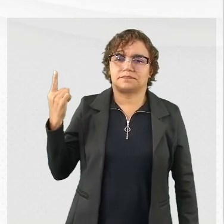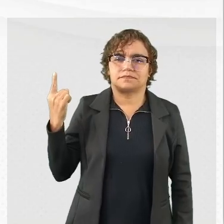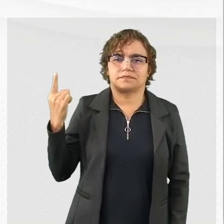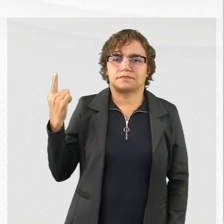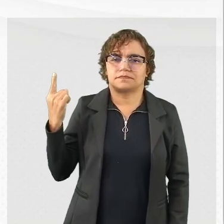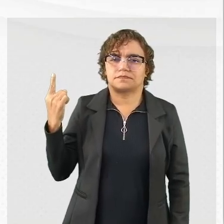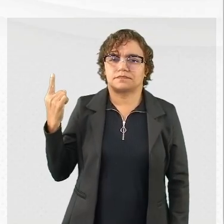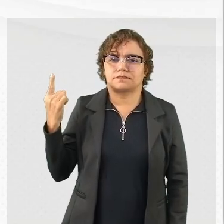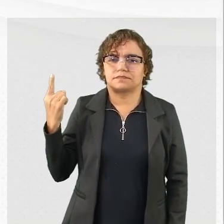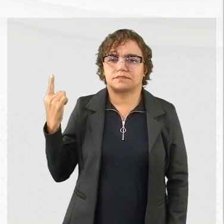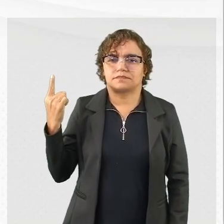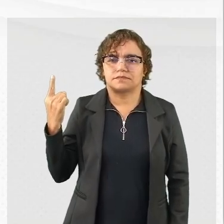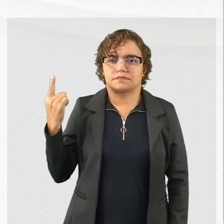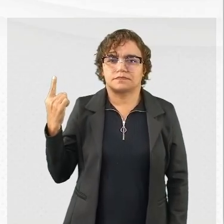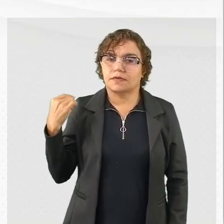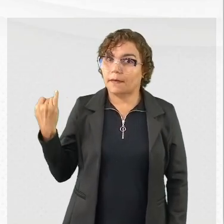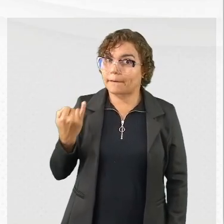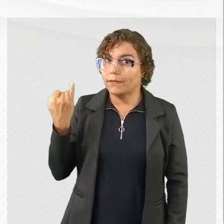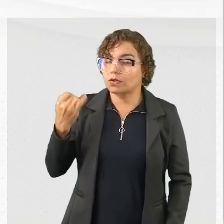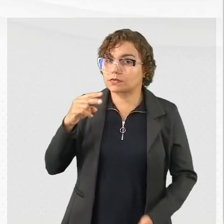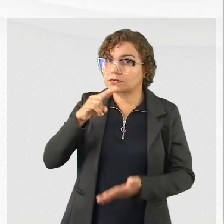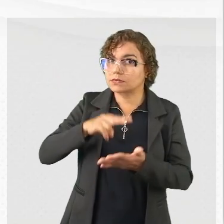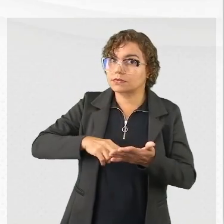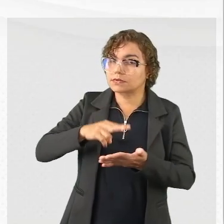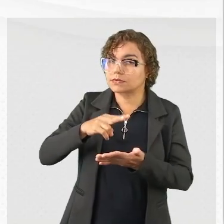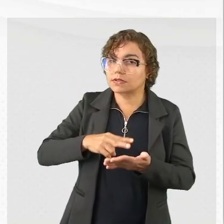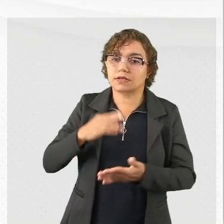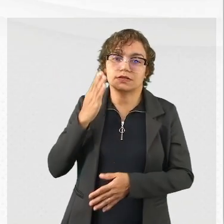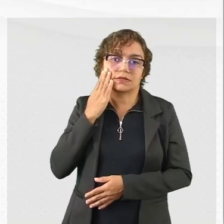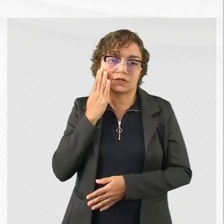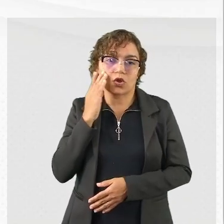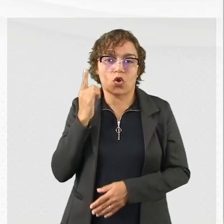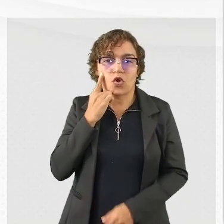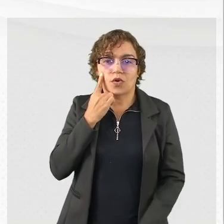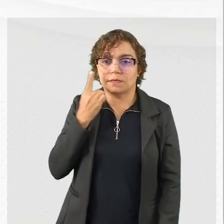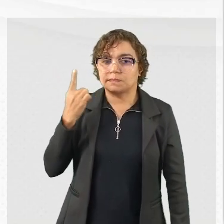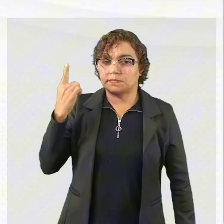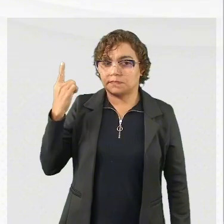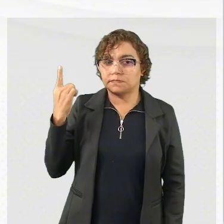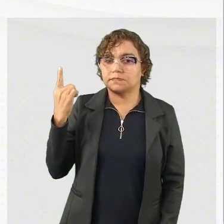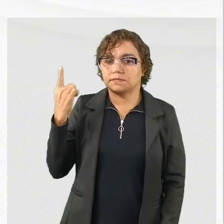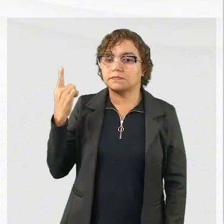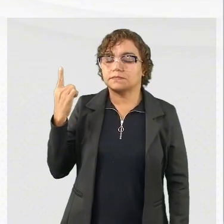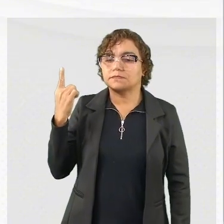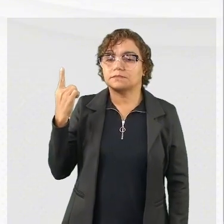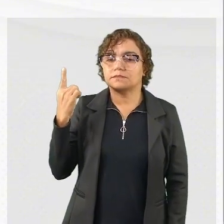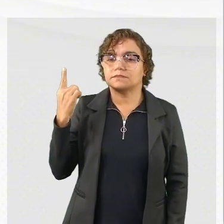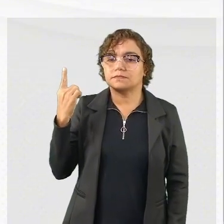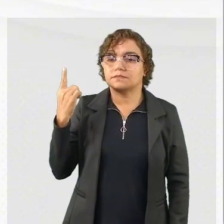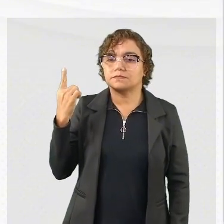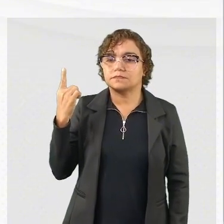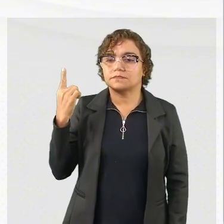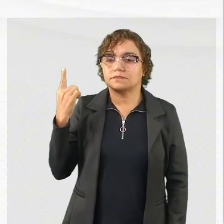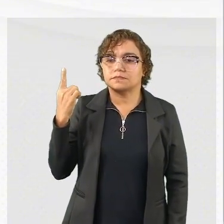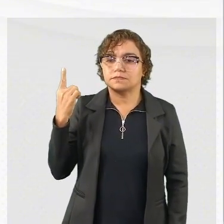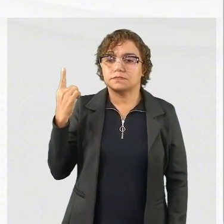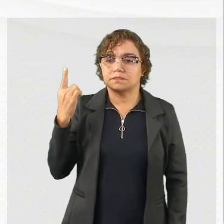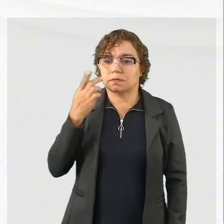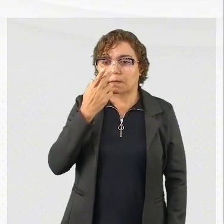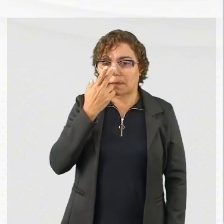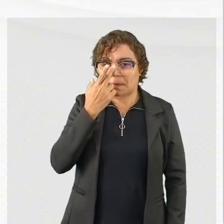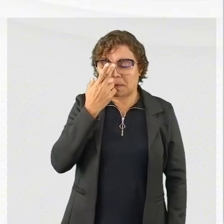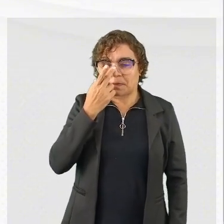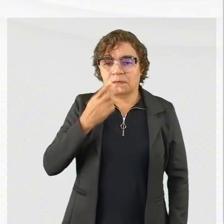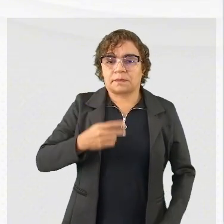aos africanos, ao mesmo tempo em que se justificava a sua escravização no Novo Mundo. A desumanização de suas práticas serviria